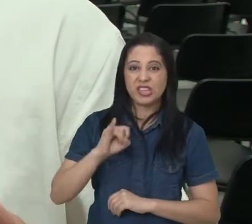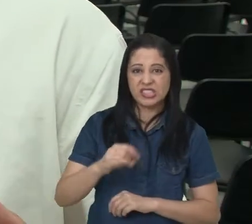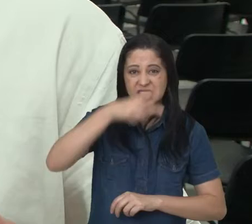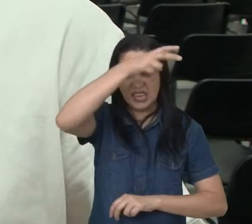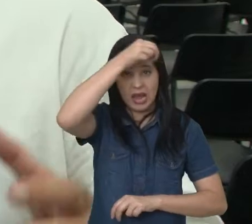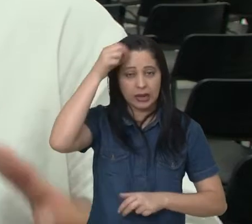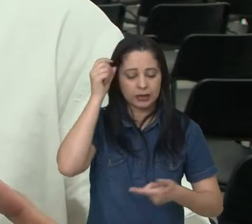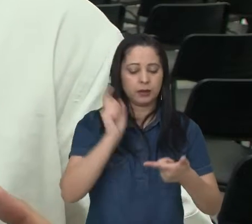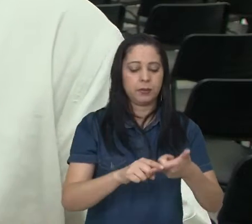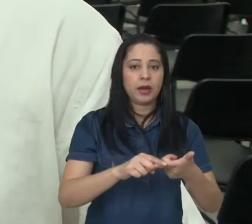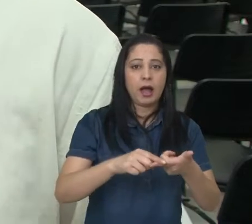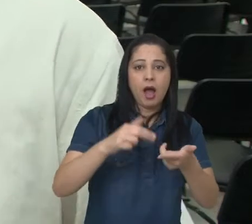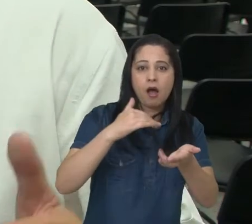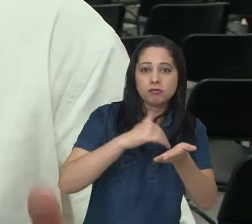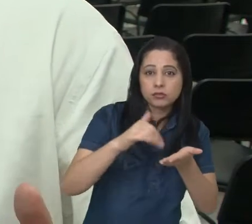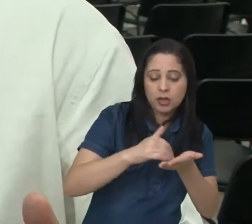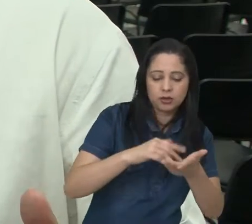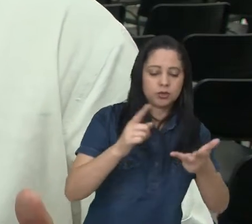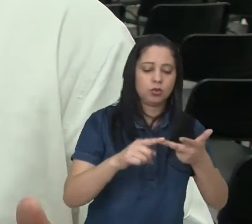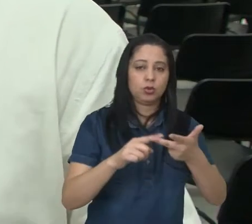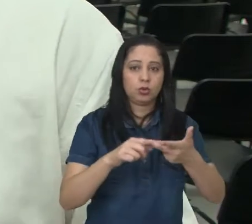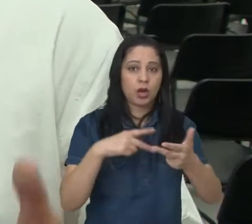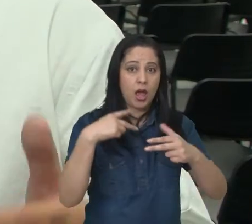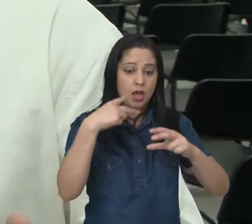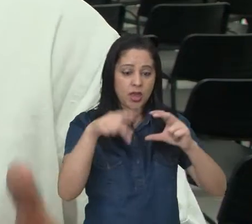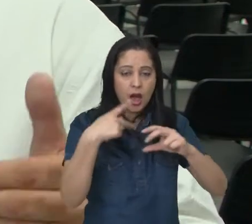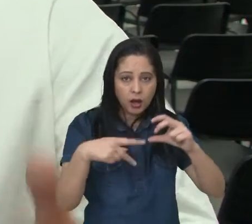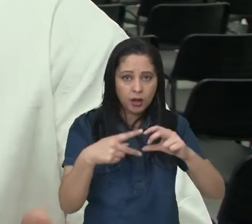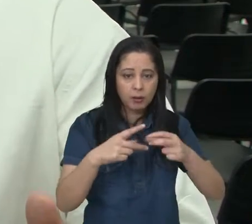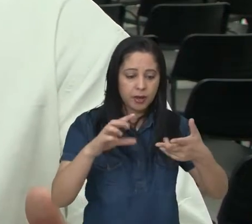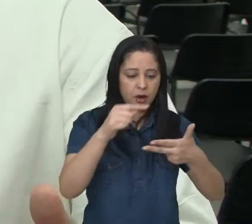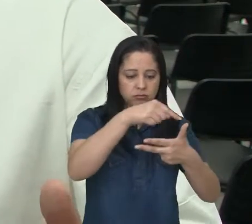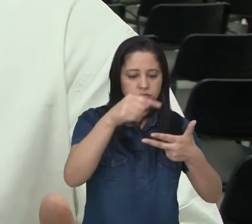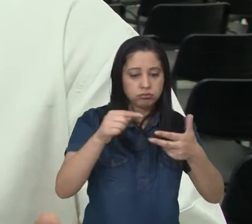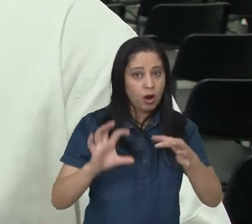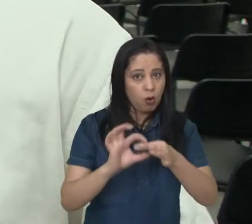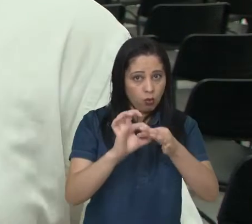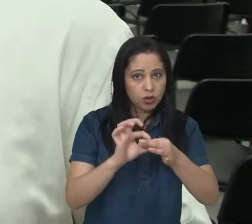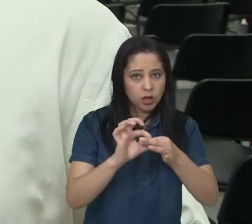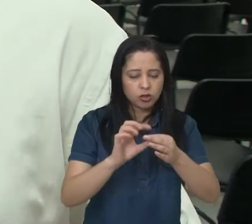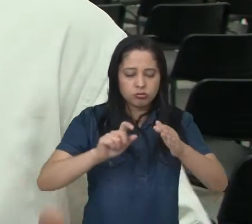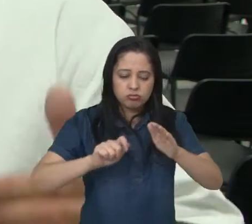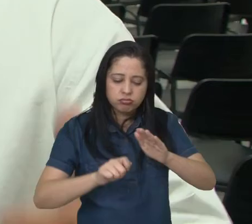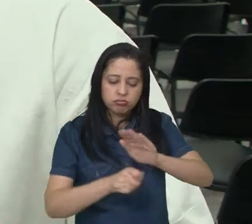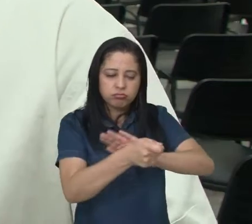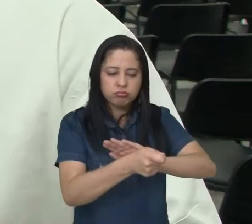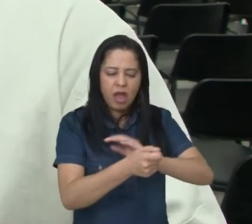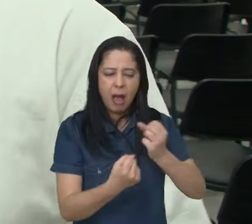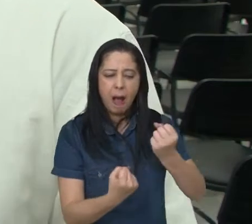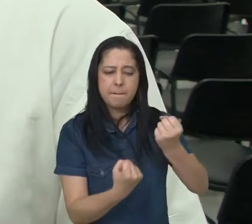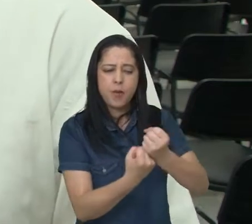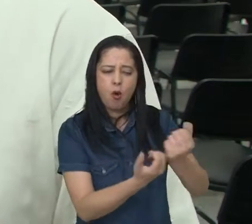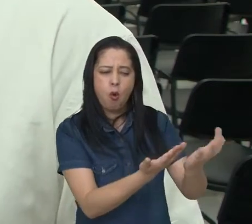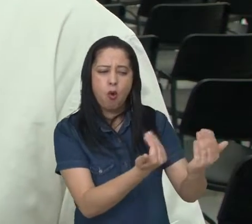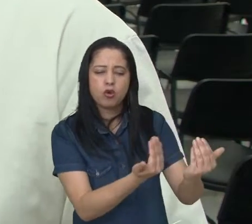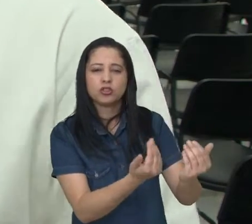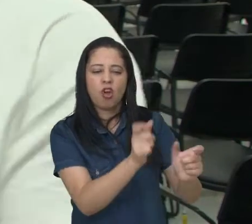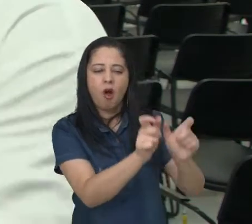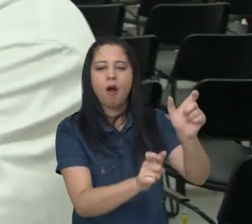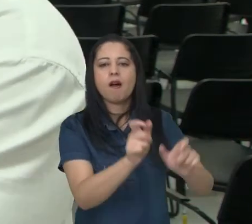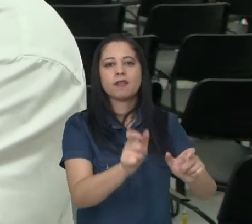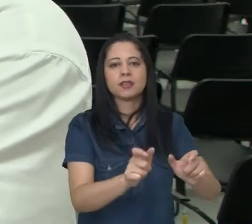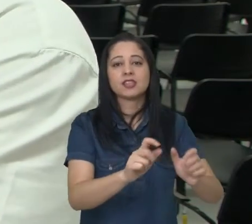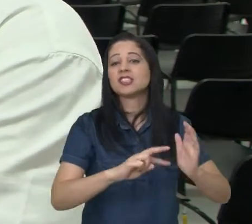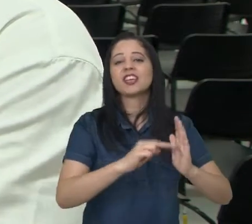uma prefeitura, uma secretaria, uma câmara que trabalha em conjunto com políticas públicas, que investe nos nossos jovens,